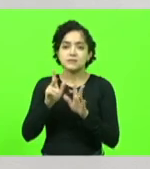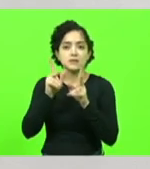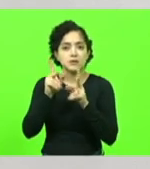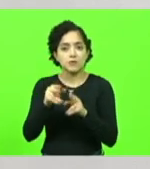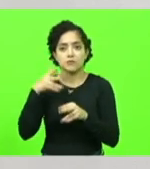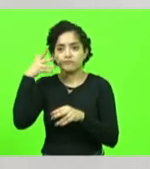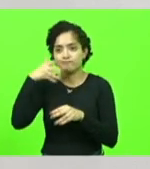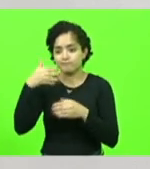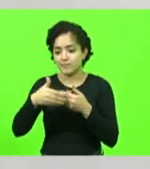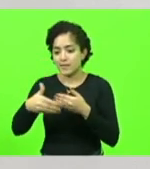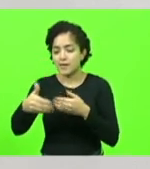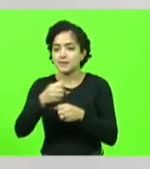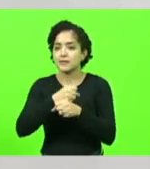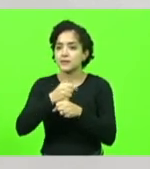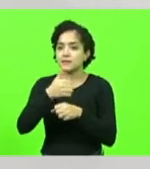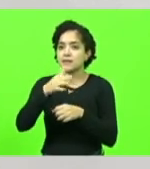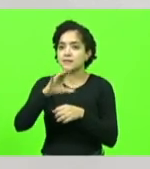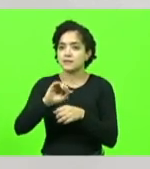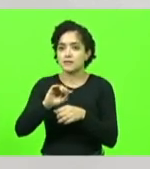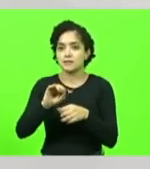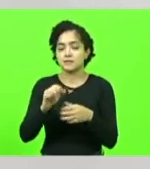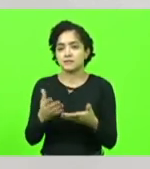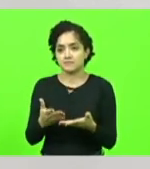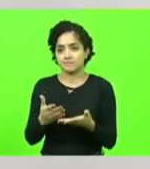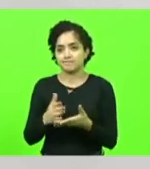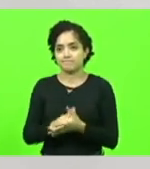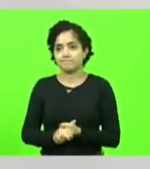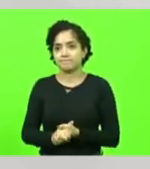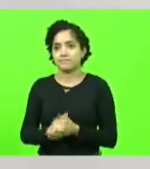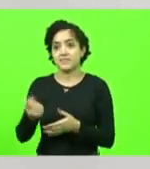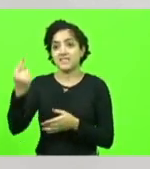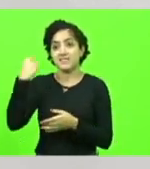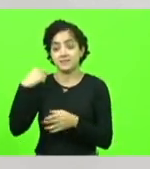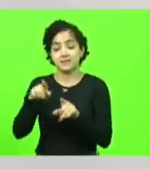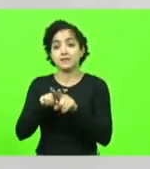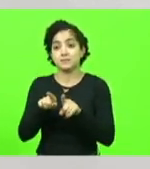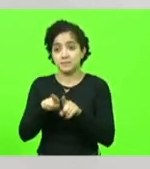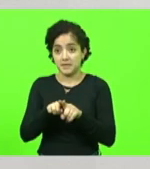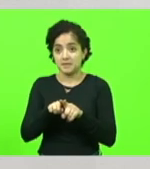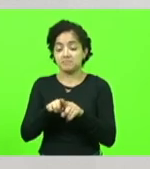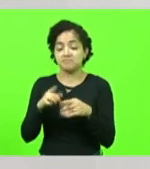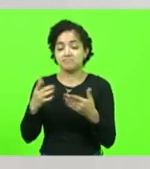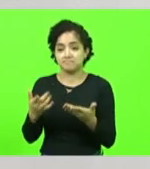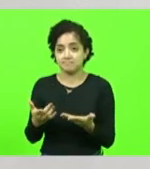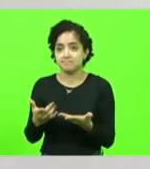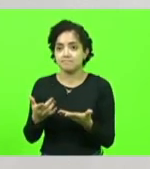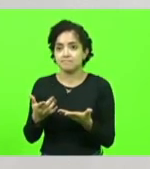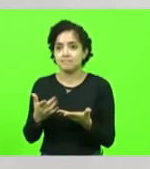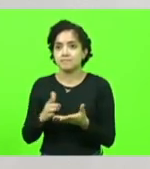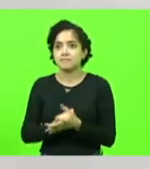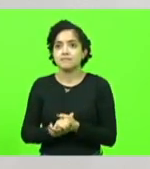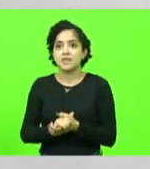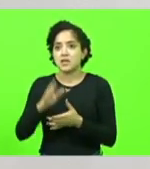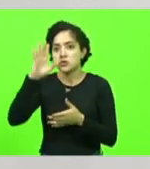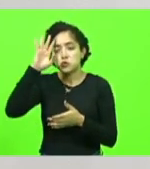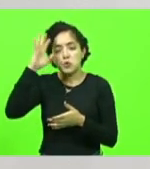daqui a 10 anos, como estávamos fazendo há 10 anos atrás, porque não endereçamos os nossos problemas, não solucionamos os nossos problemas,